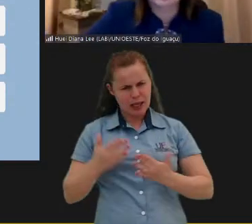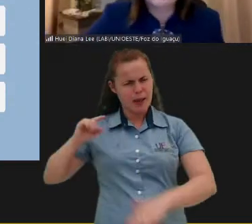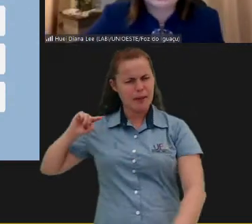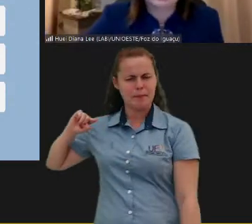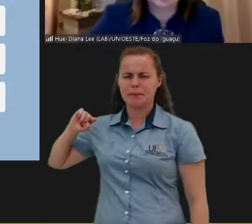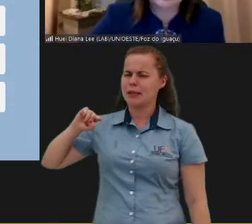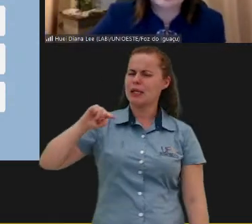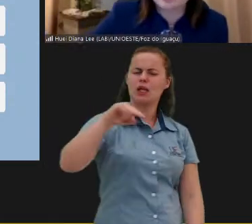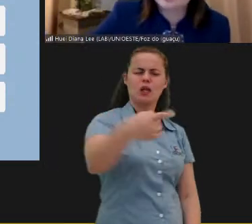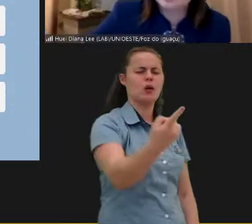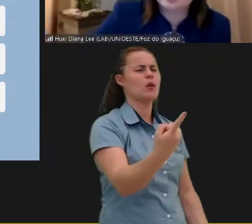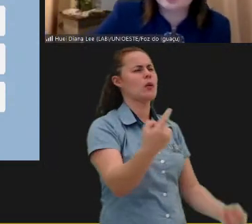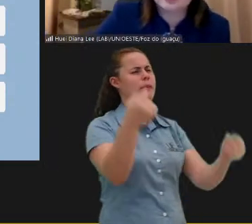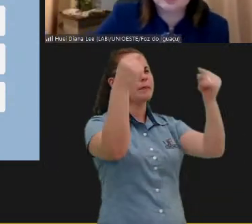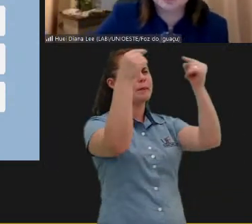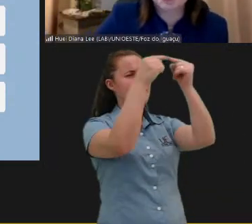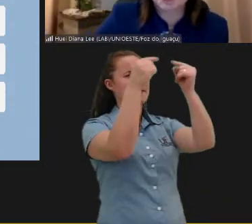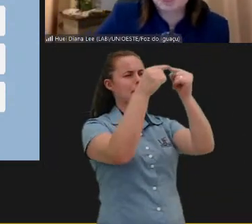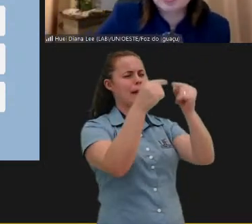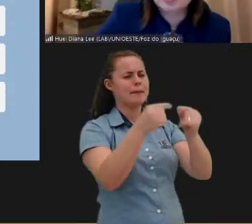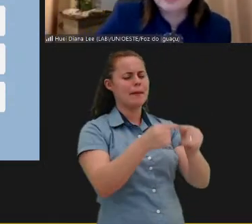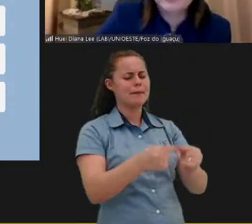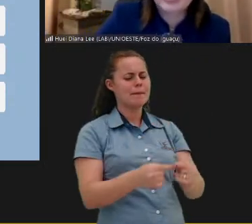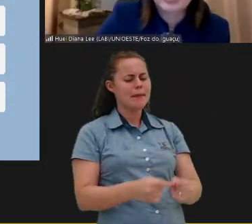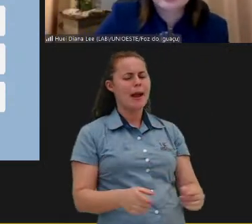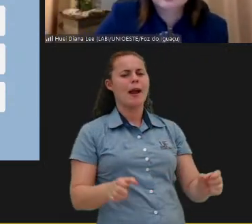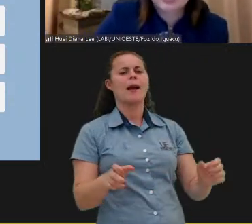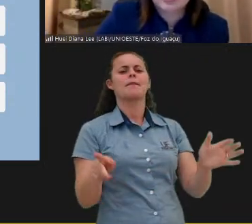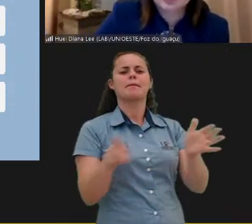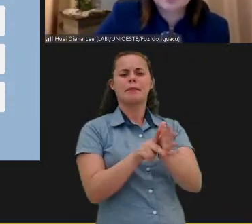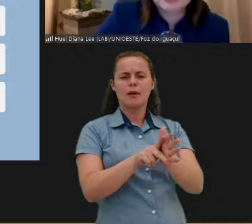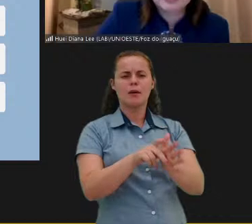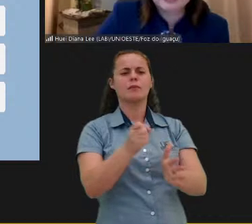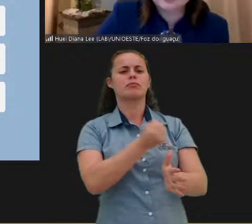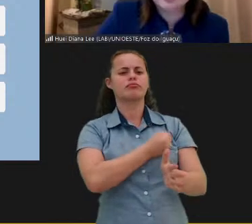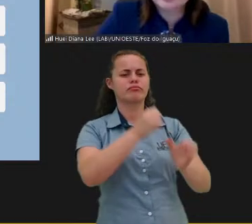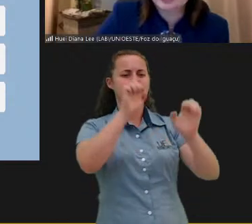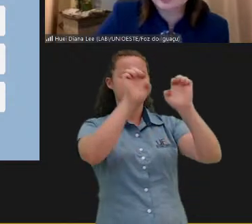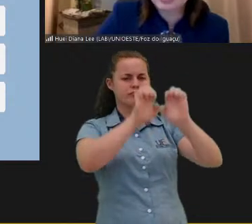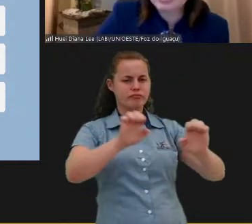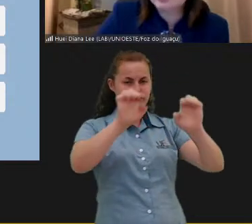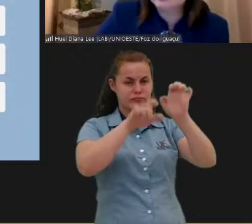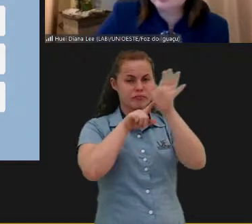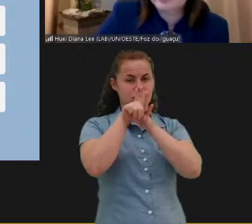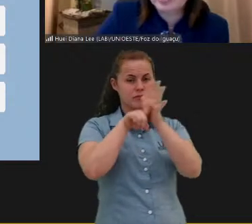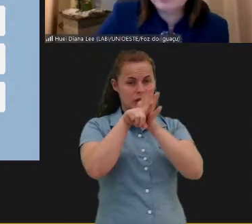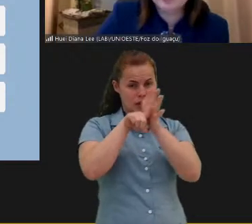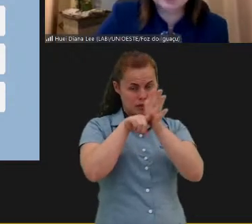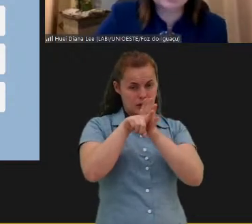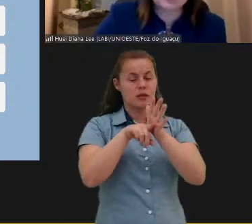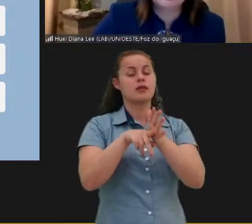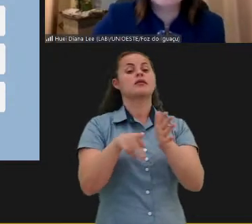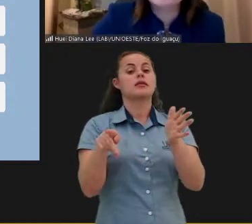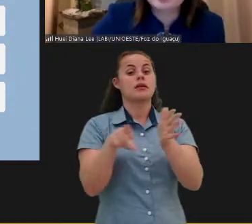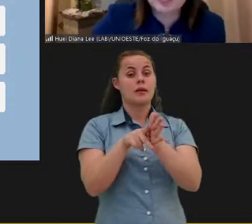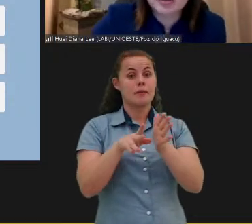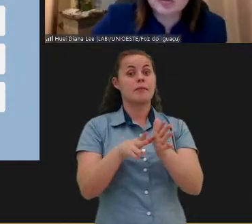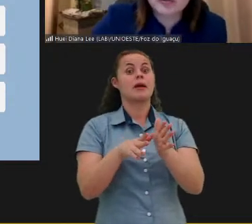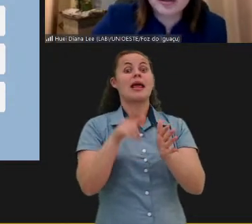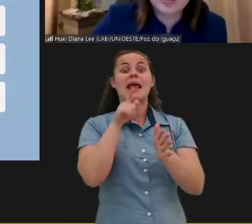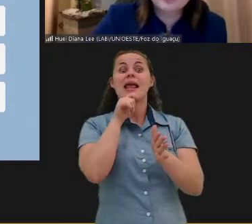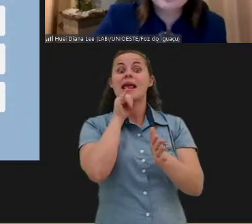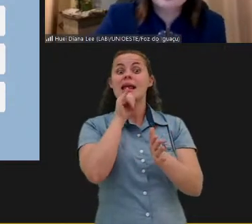de combinações aí das estruturas. No caso de pesquisa de ensaio clínico também, pode ajudar, por